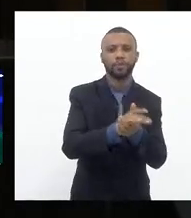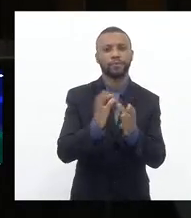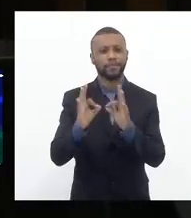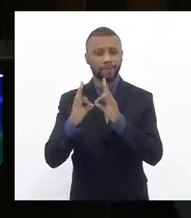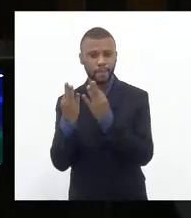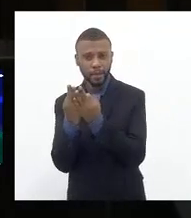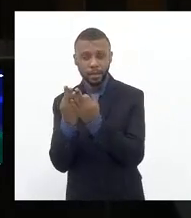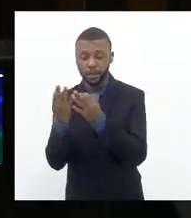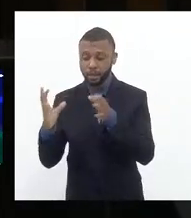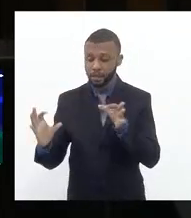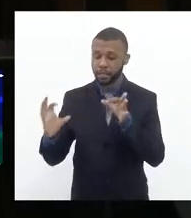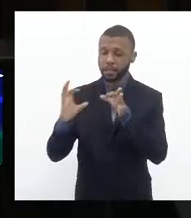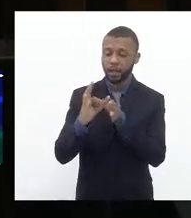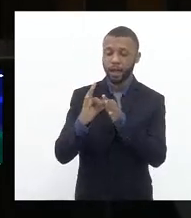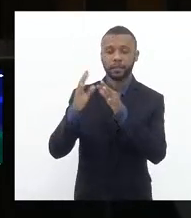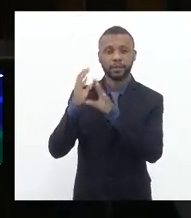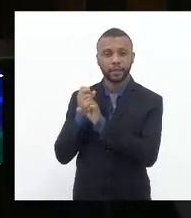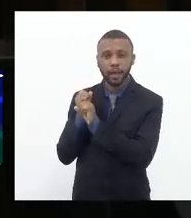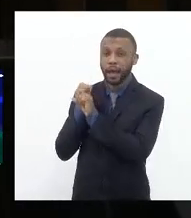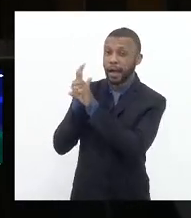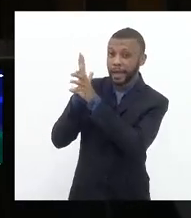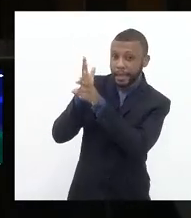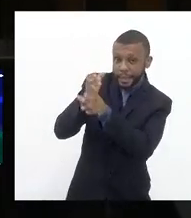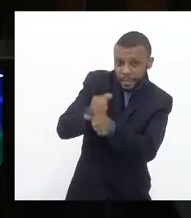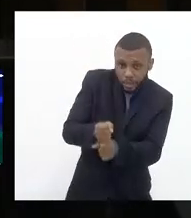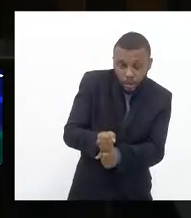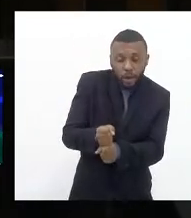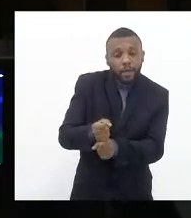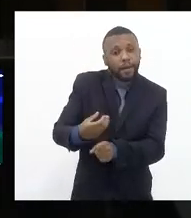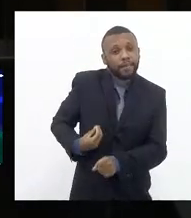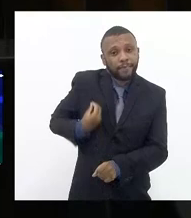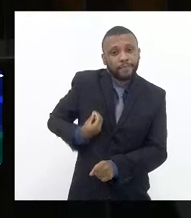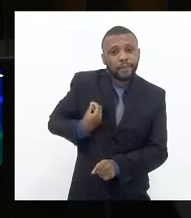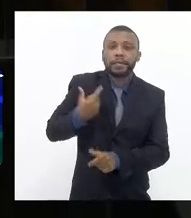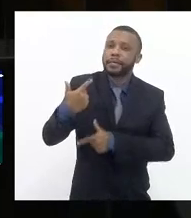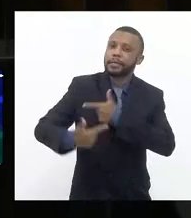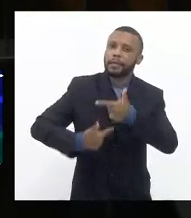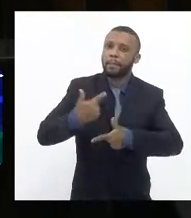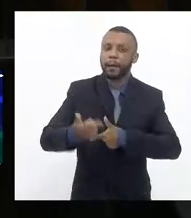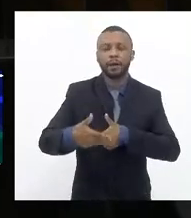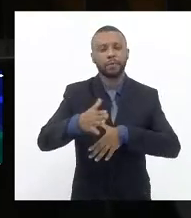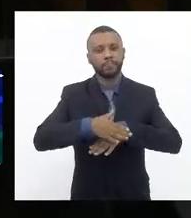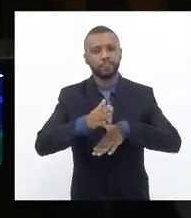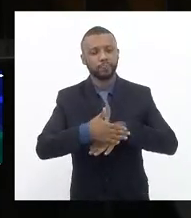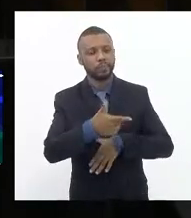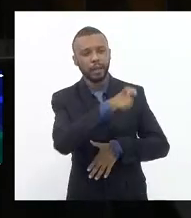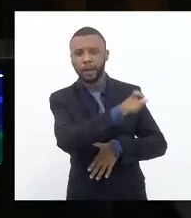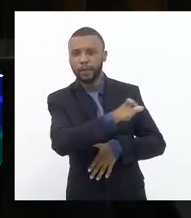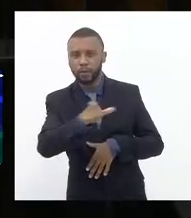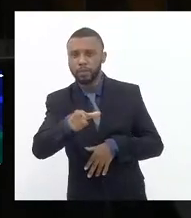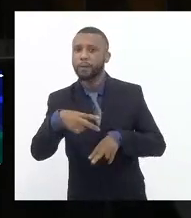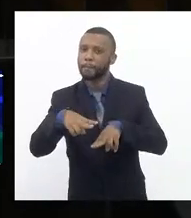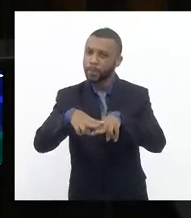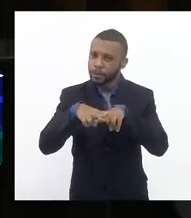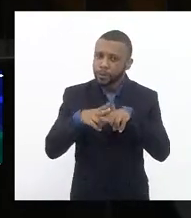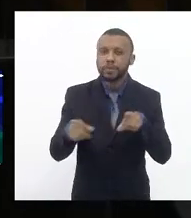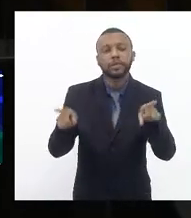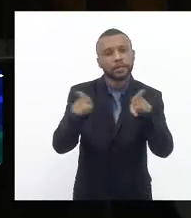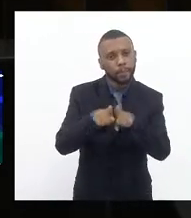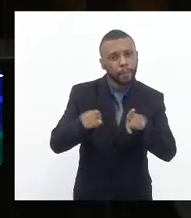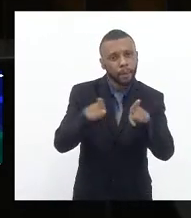da trajetória de vida, de trabalho daquela pessoa e que, por isso, também são